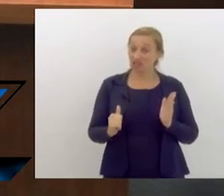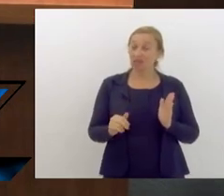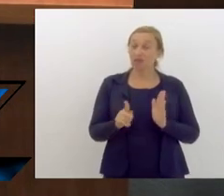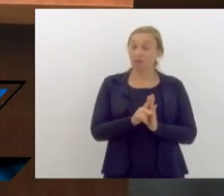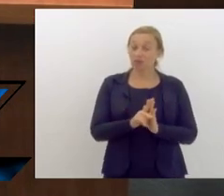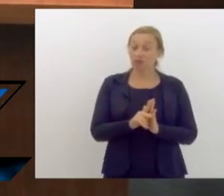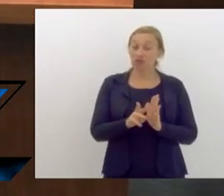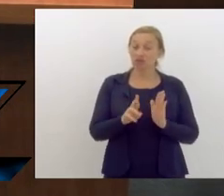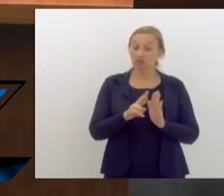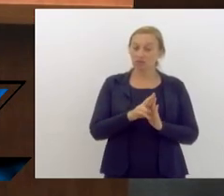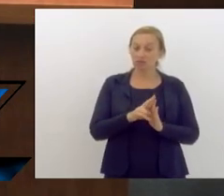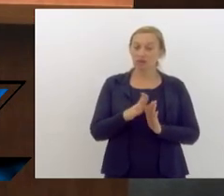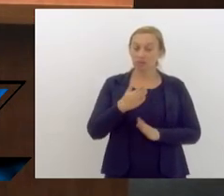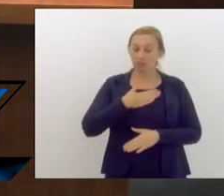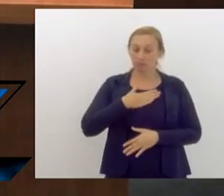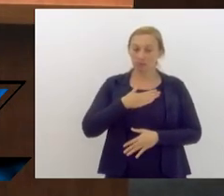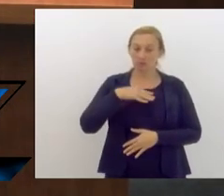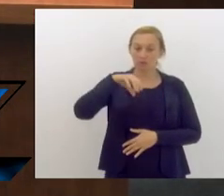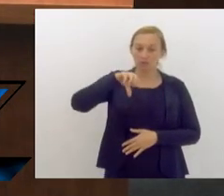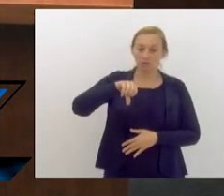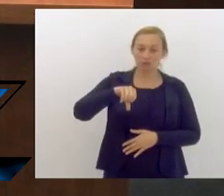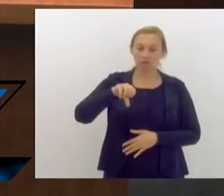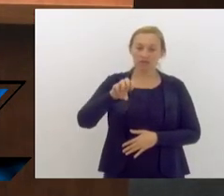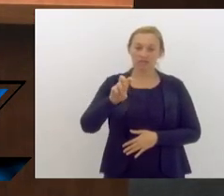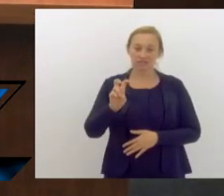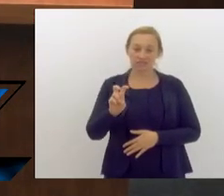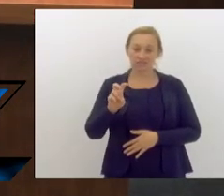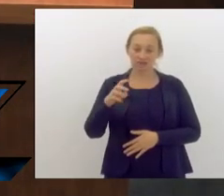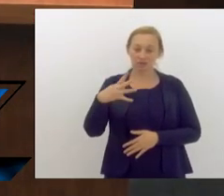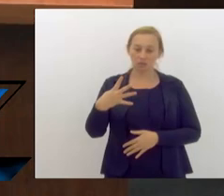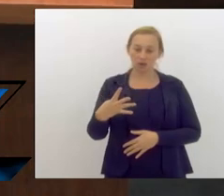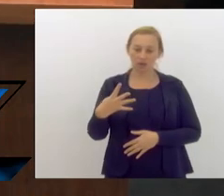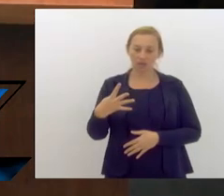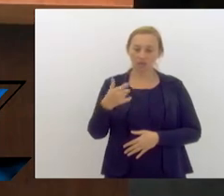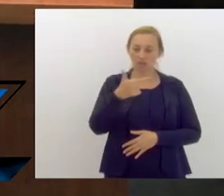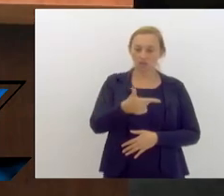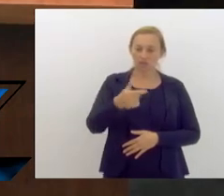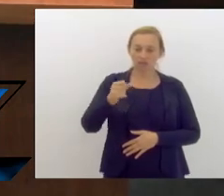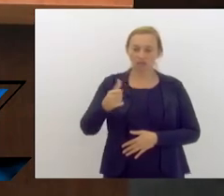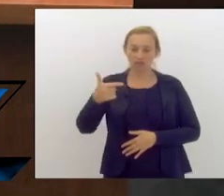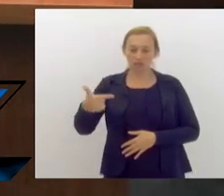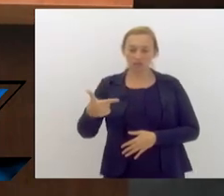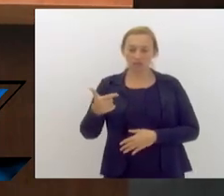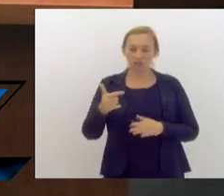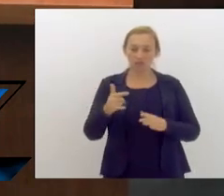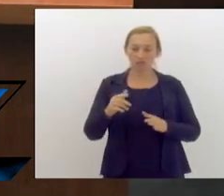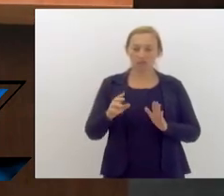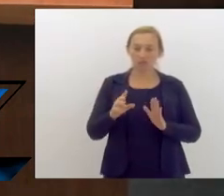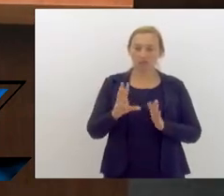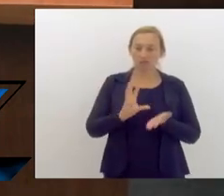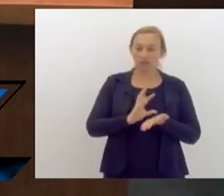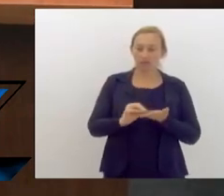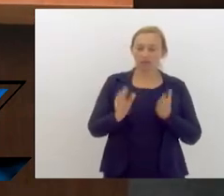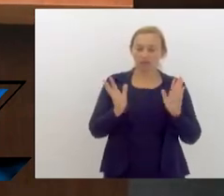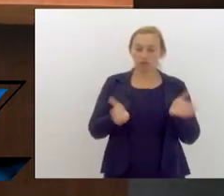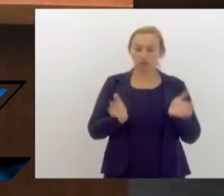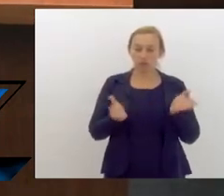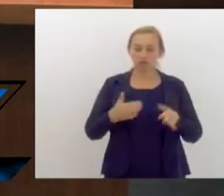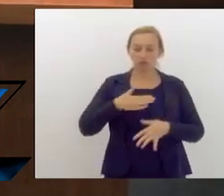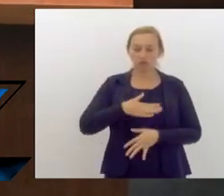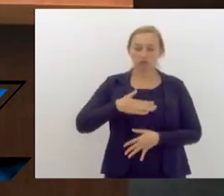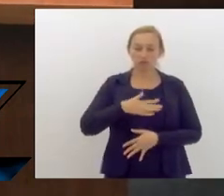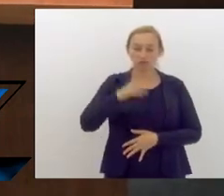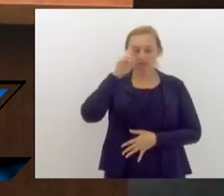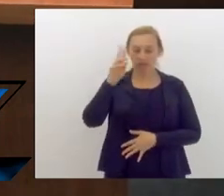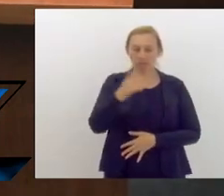o projeto de resolução de minha autoria 95 4 de 2022 da pauta do dia de hoje e eu gostaria se um presidente fazer